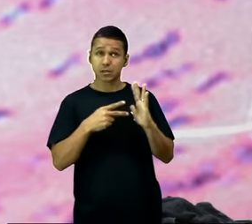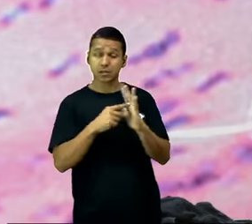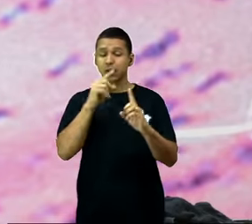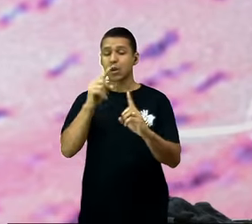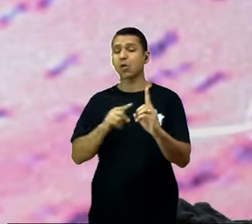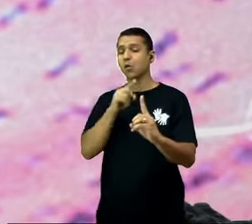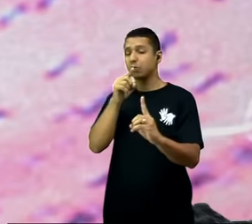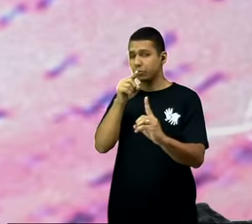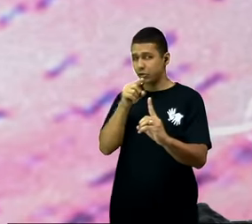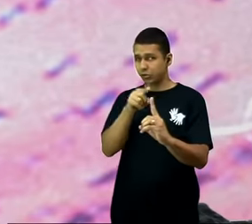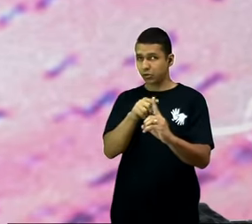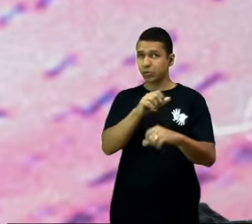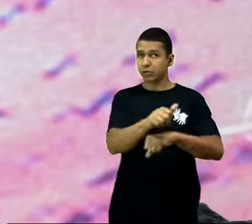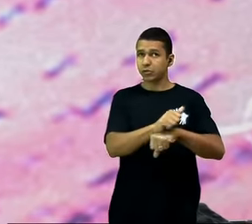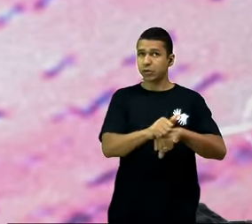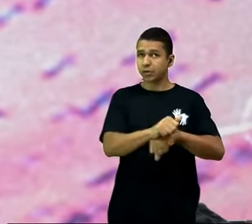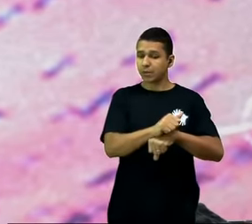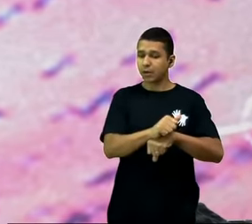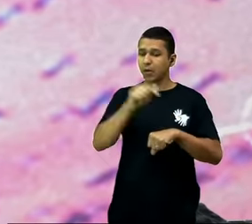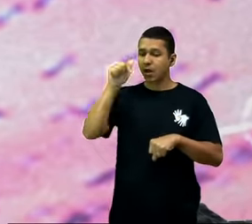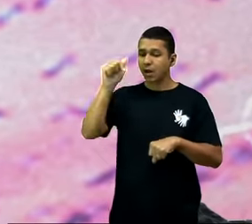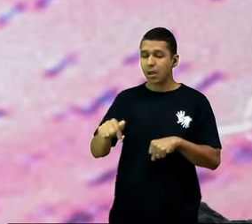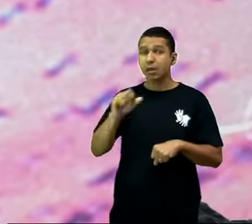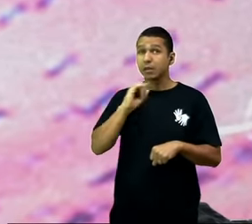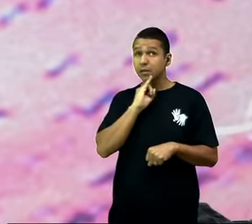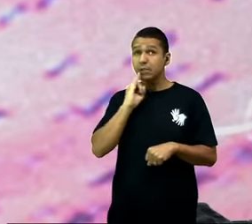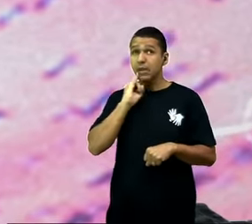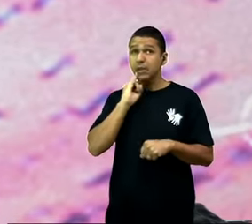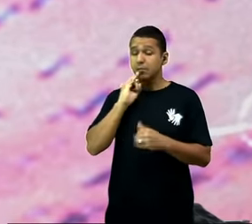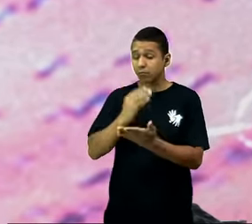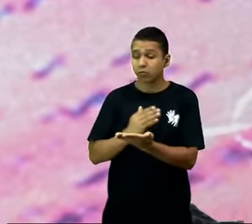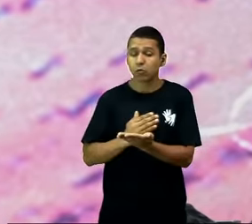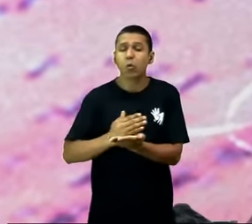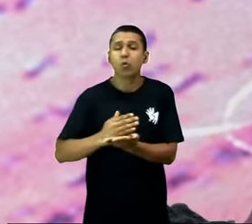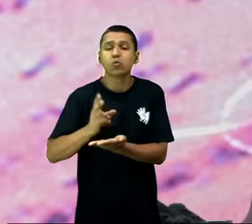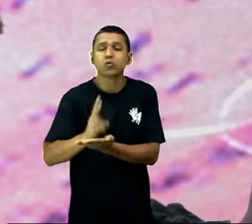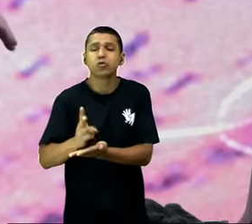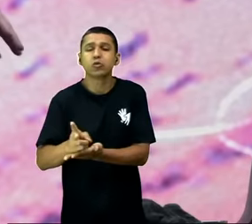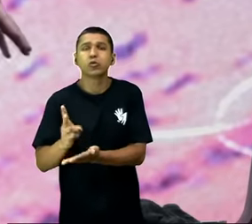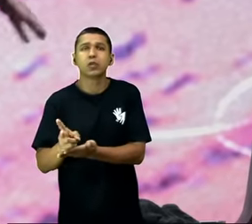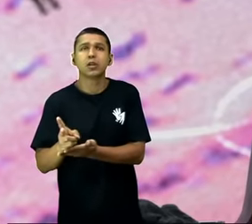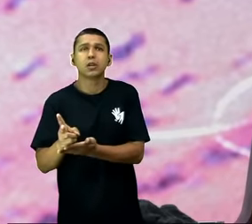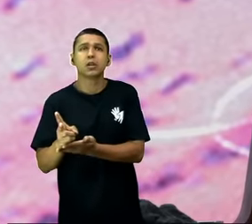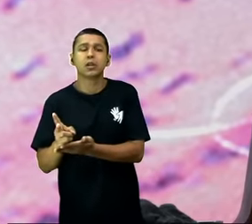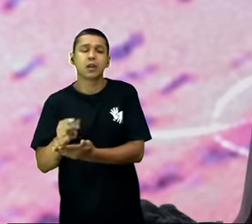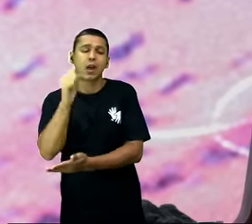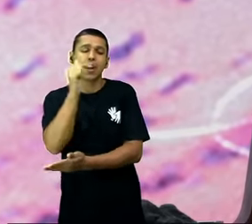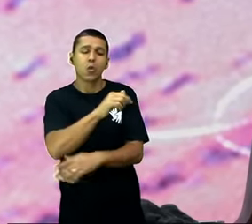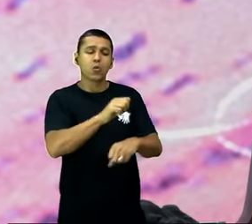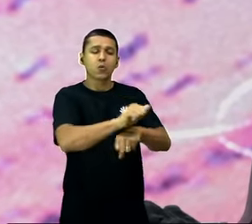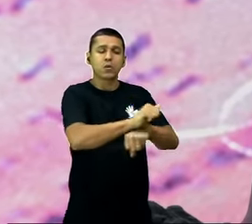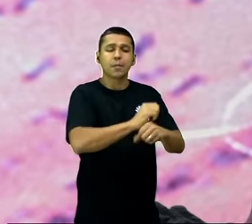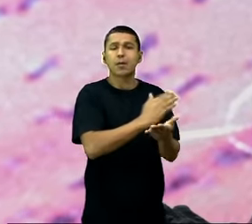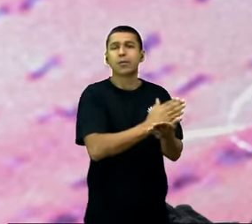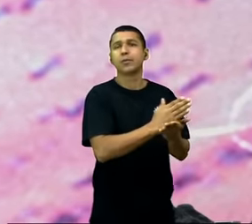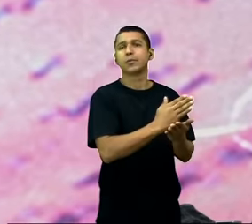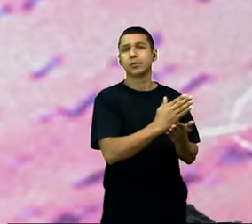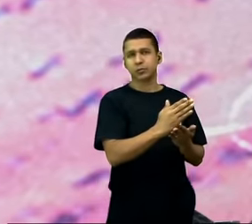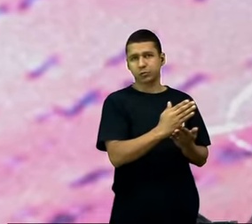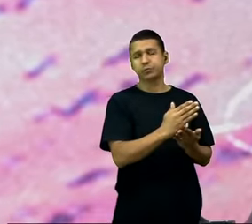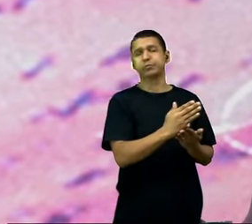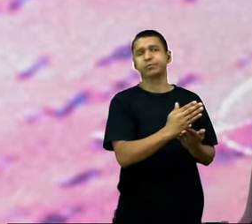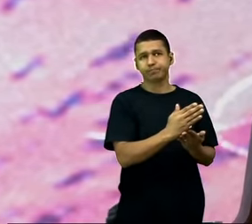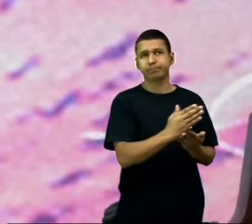daria continuidade à palavra que Deus liberou sobre ele. E através de Isaac, todas as famílias da terra seriam benditas.